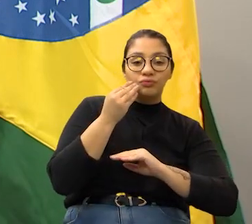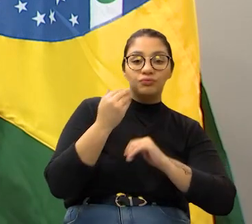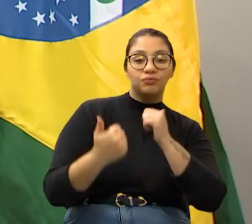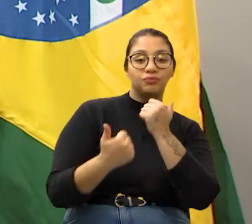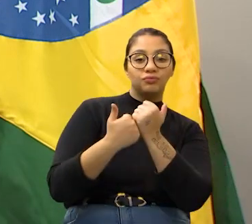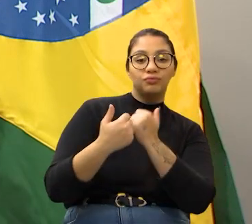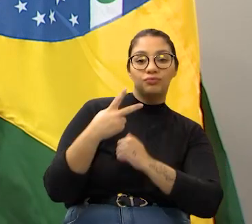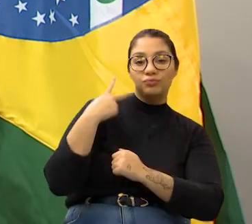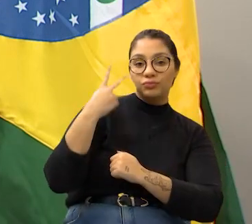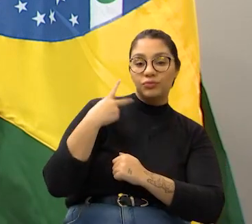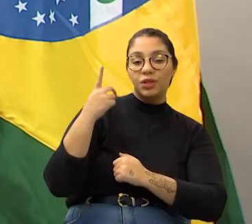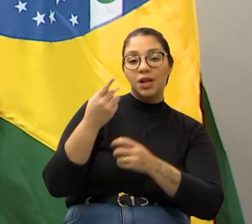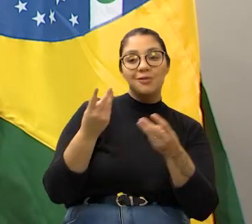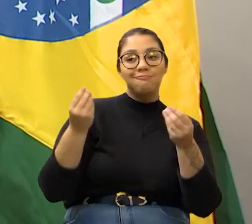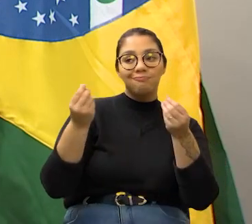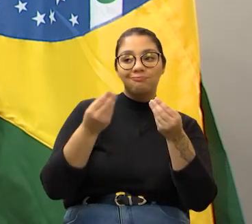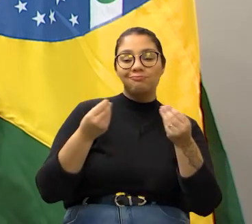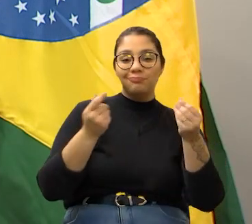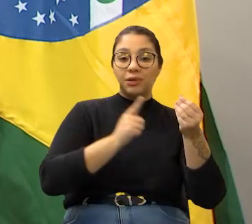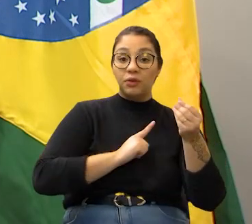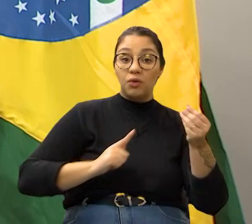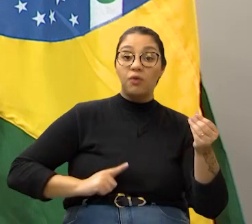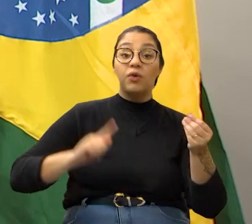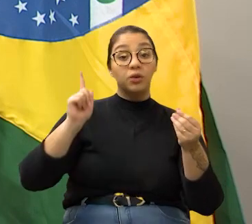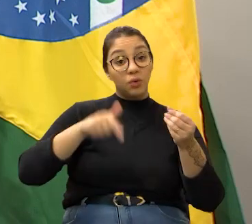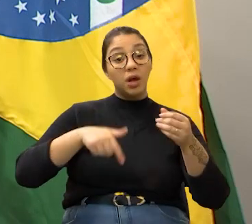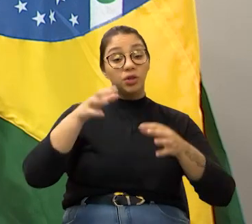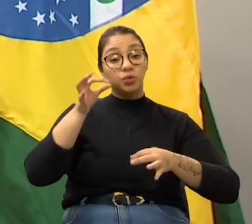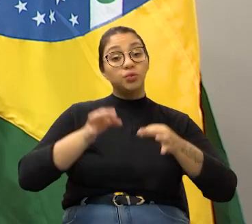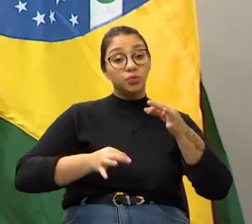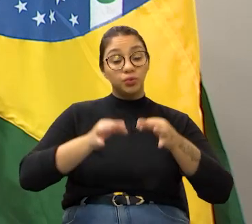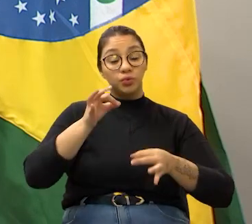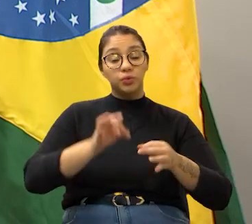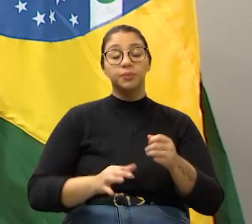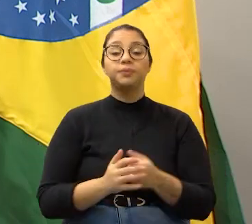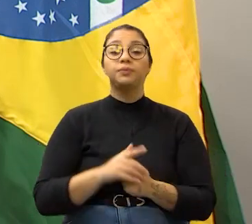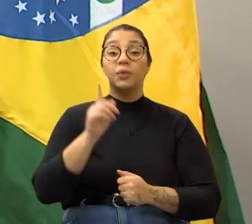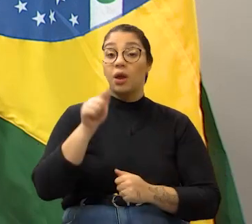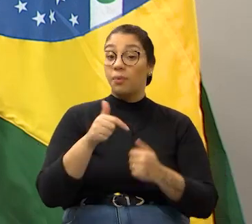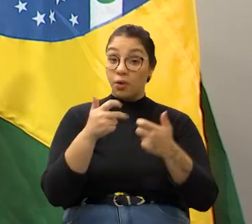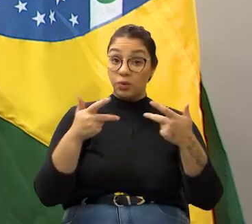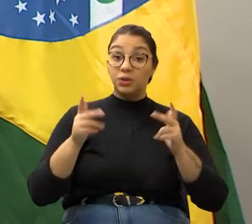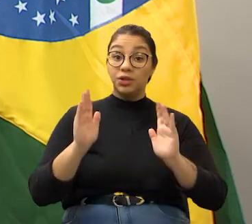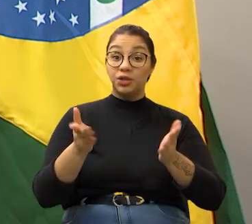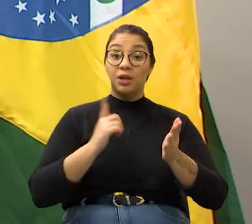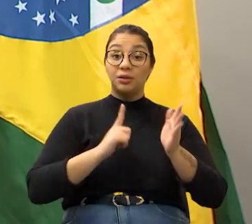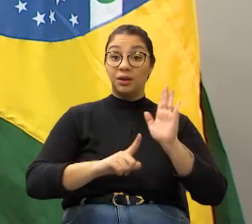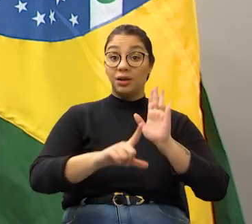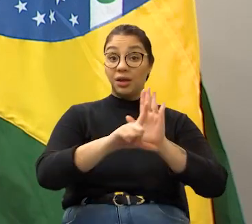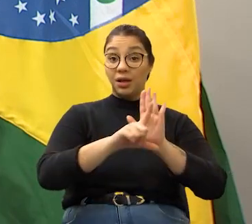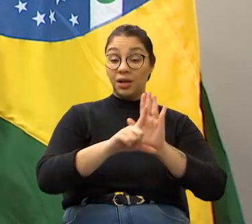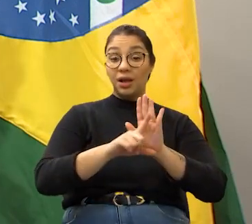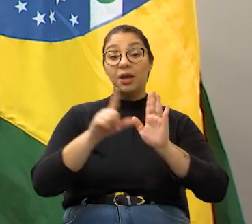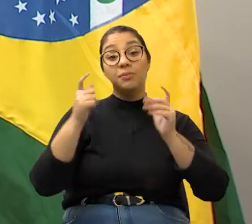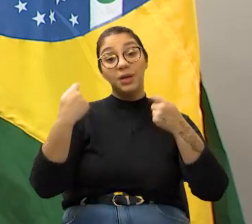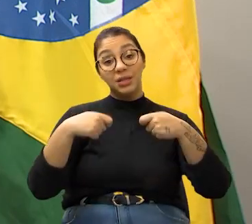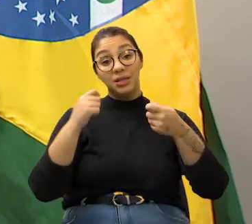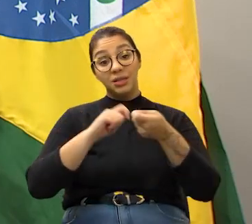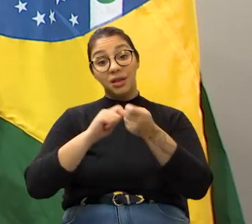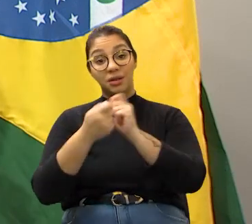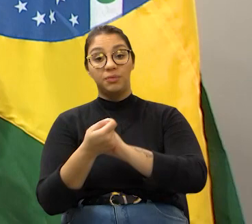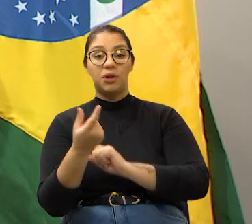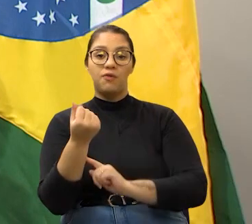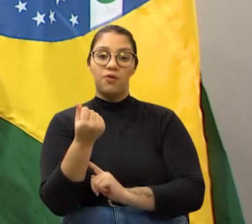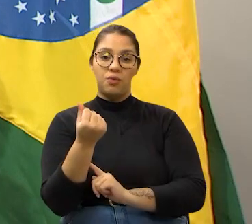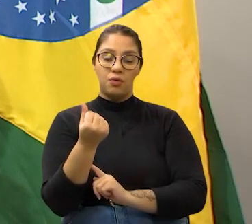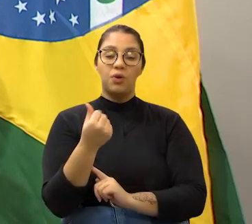Câmara para ajudar a sensibilizar o governo. É uma demanda justa, é algo que já tem uma lei que prevê isso, é só fazer